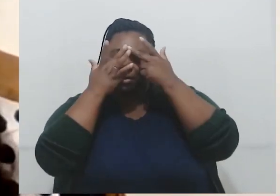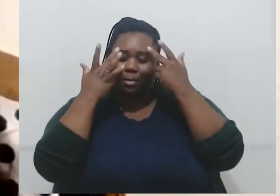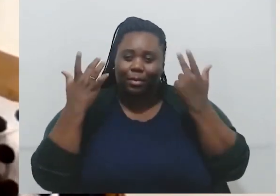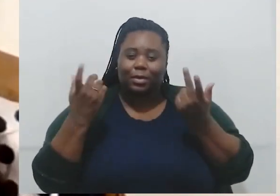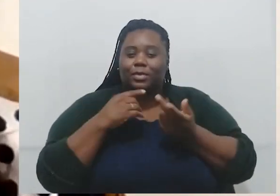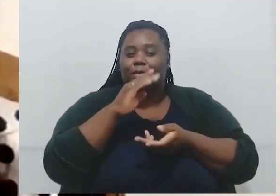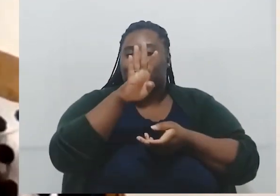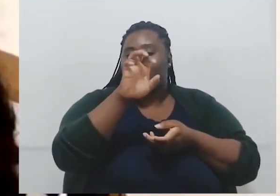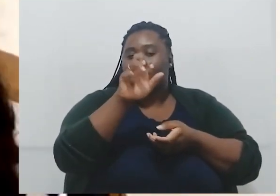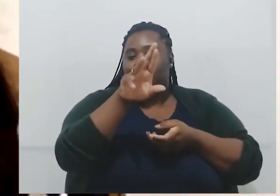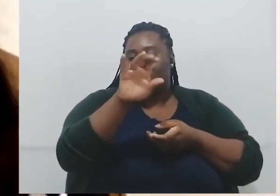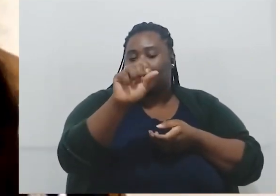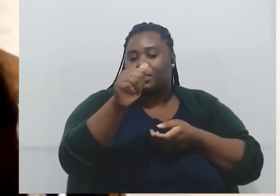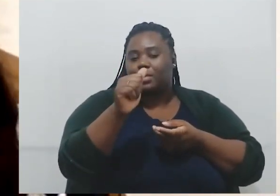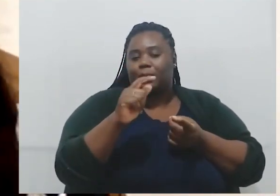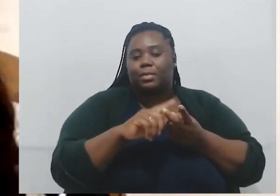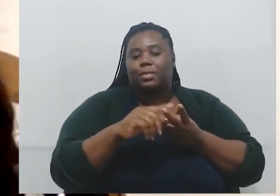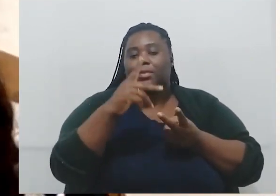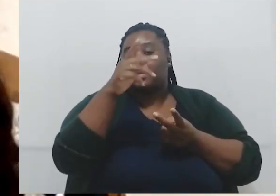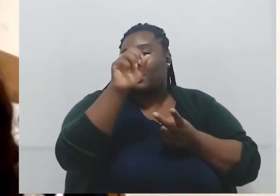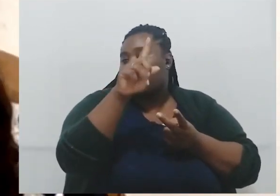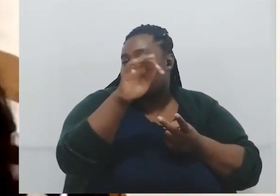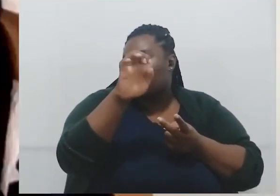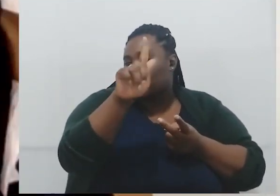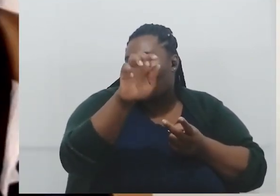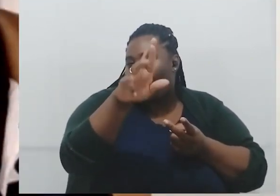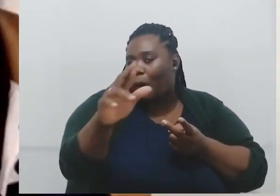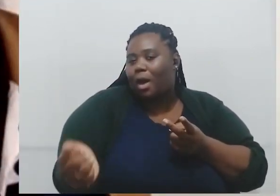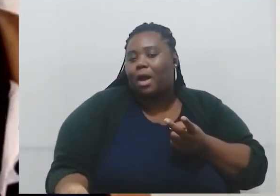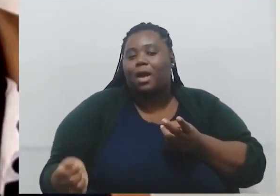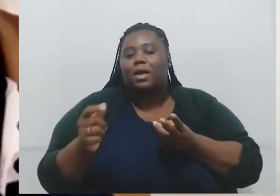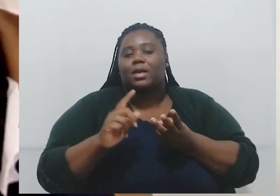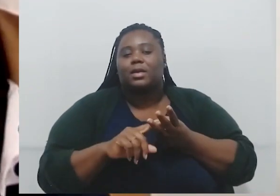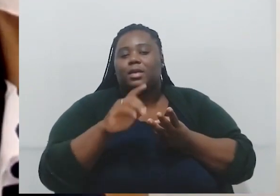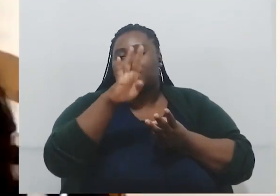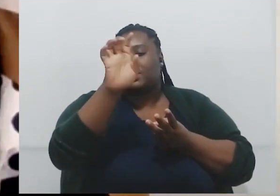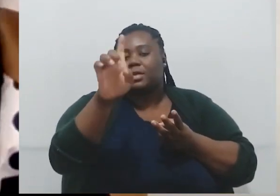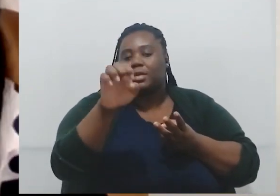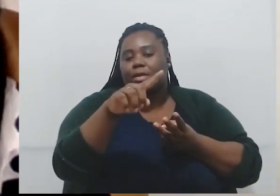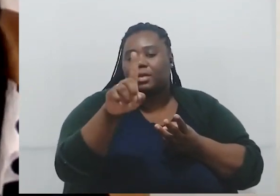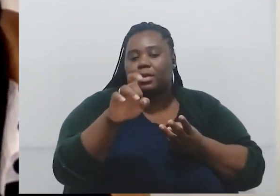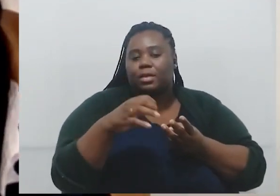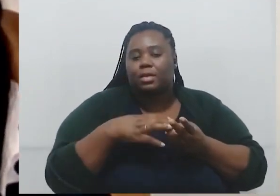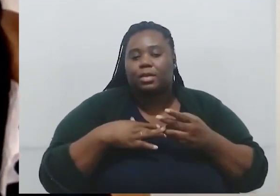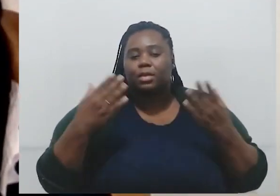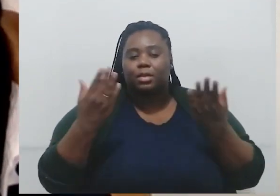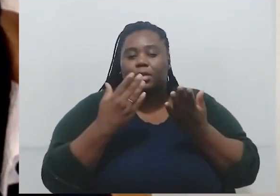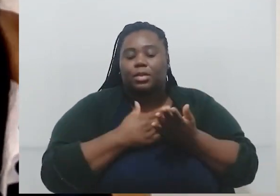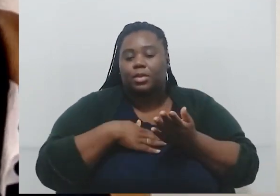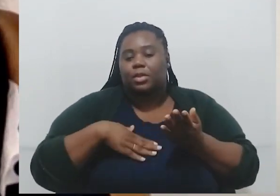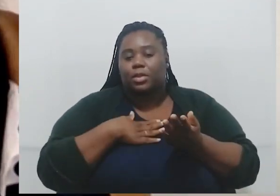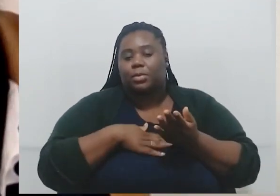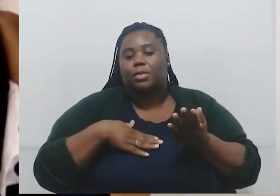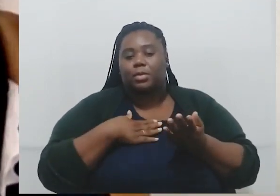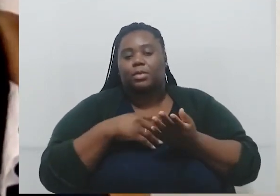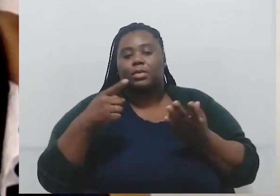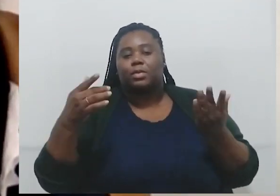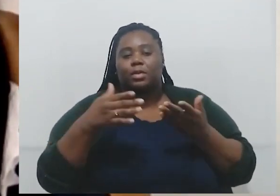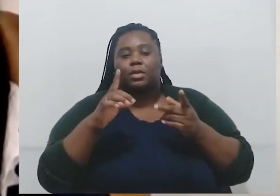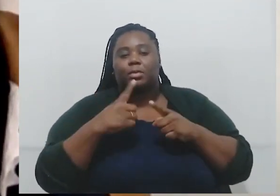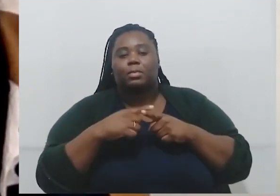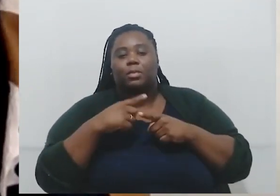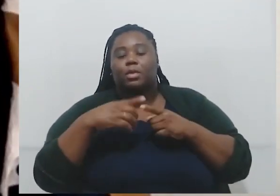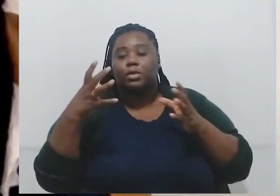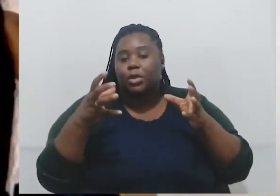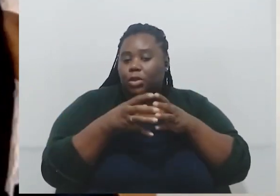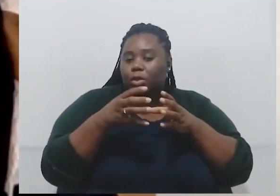Brisa Flow, Potiguara Bardot, tem um Bros MC. Eu tô começando a gostar de rap agora por causa da galera indígena, porque não é